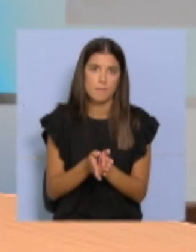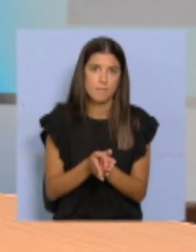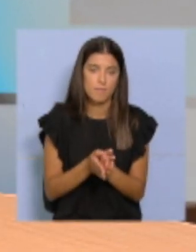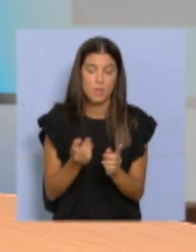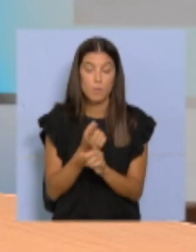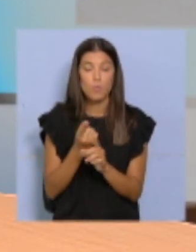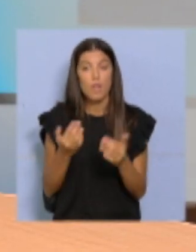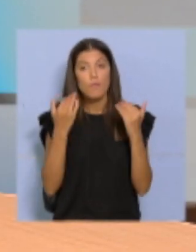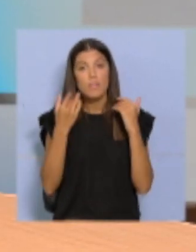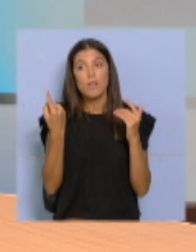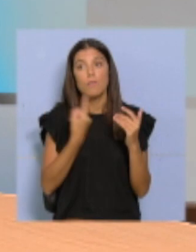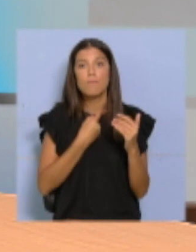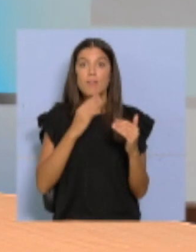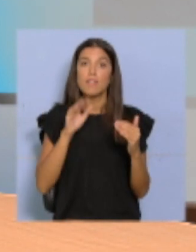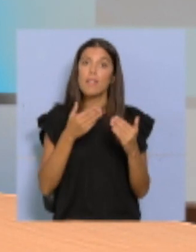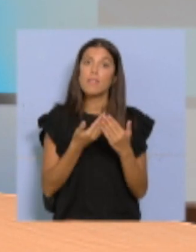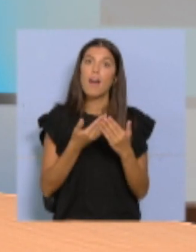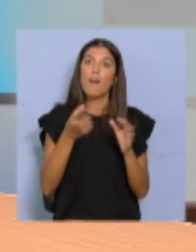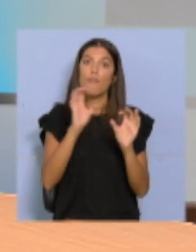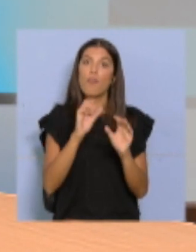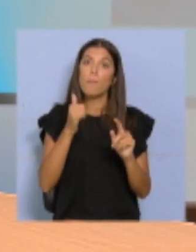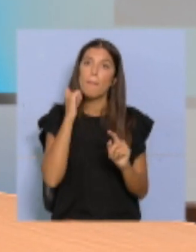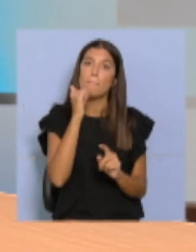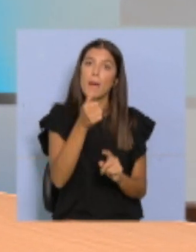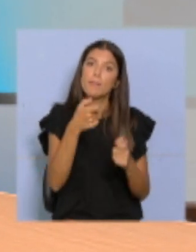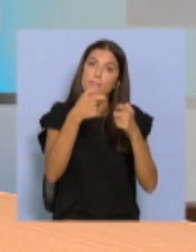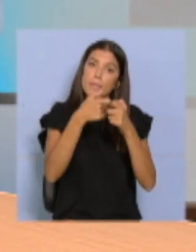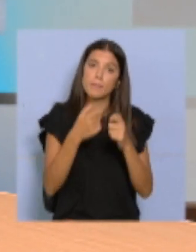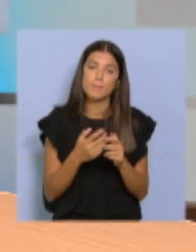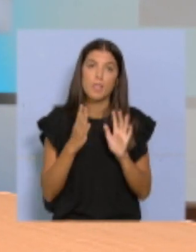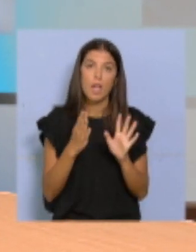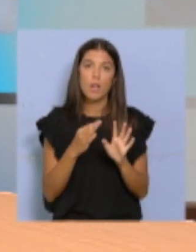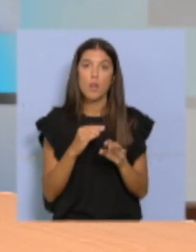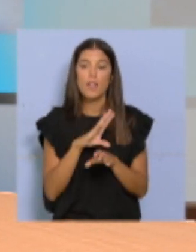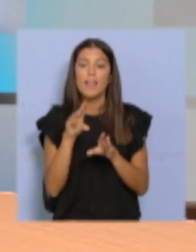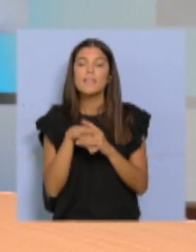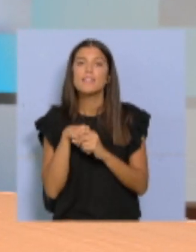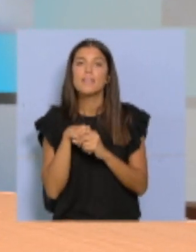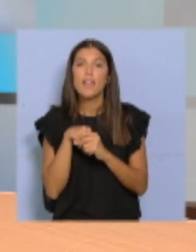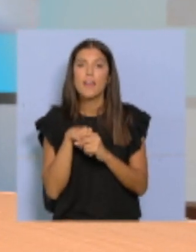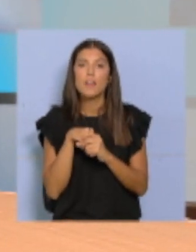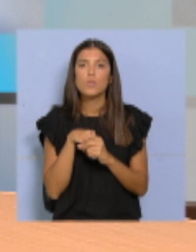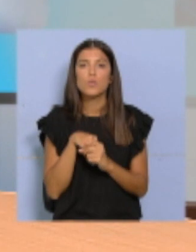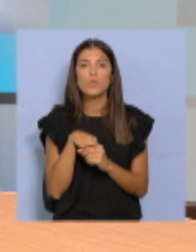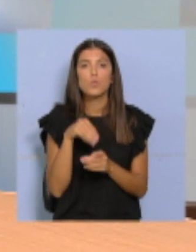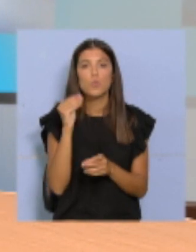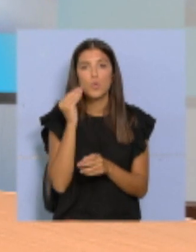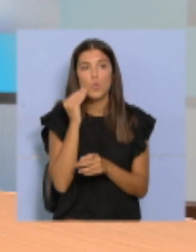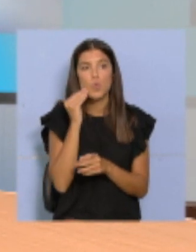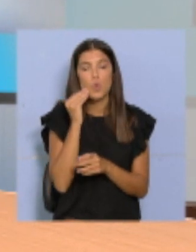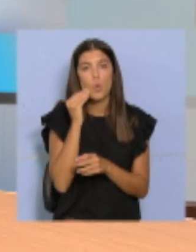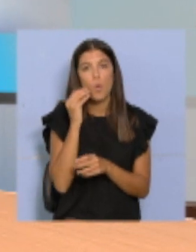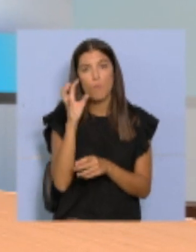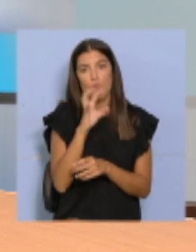forma correta. Agora, uma outra dimensão de tudo isto, internamente. De que forma é que são olhados os meios de comunicação